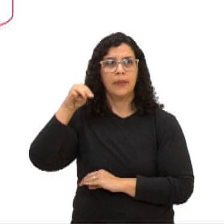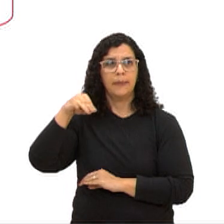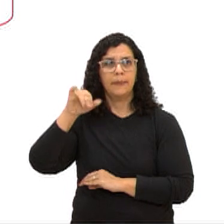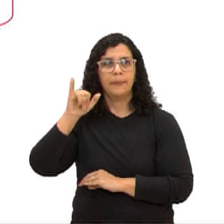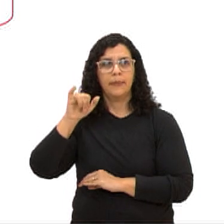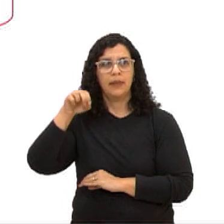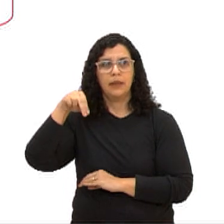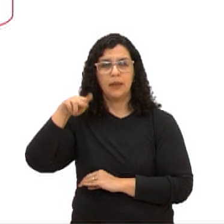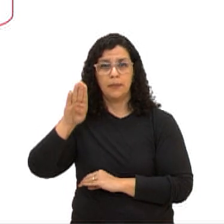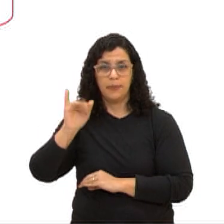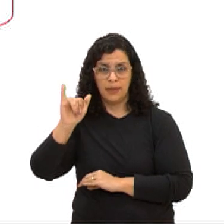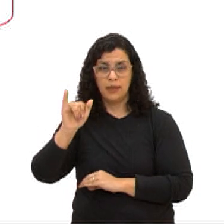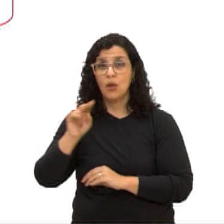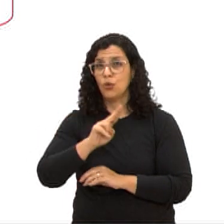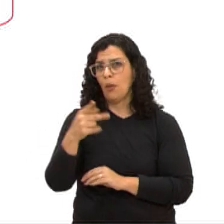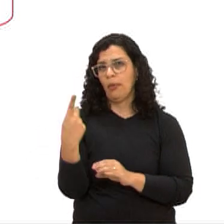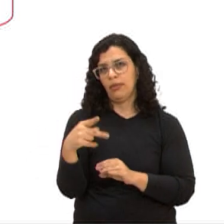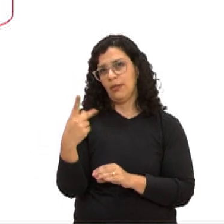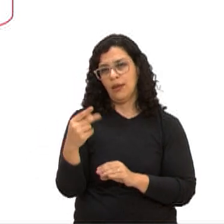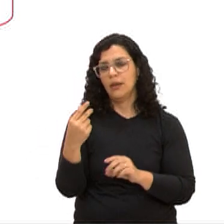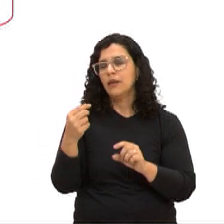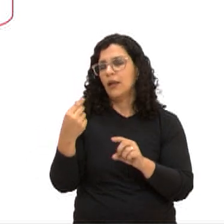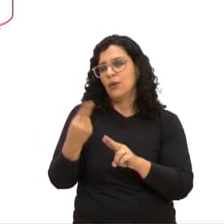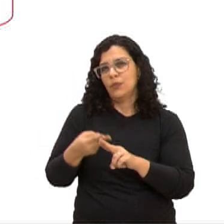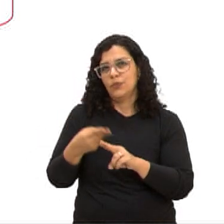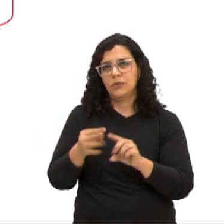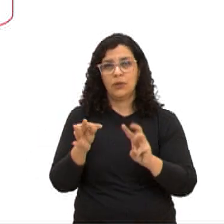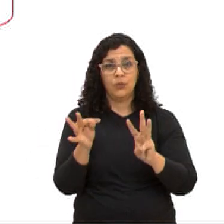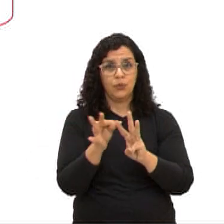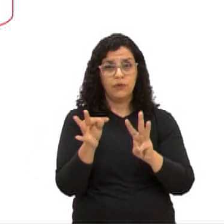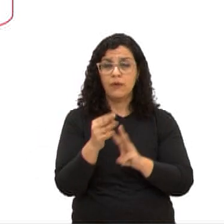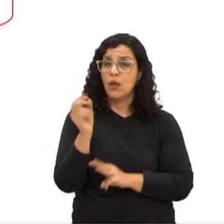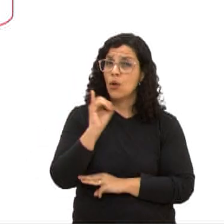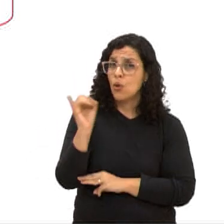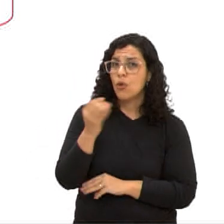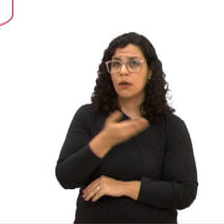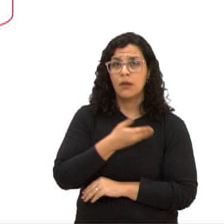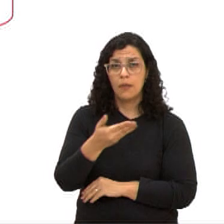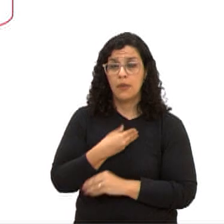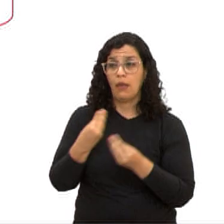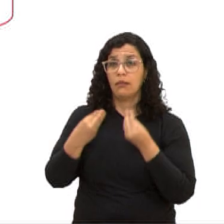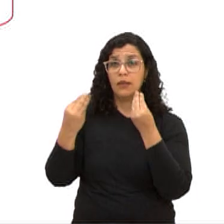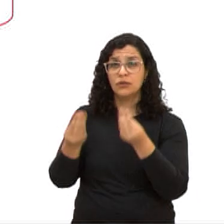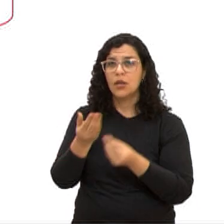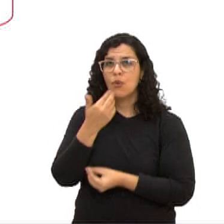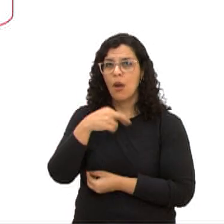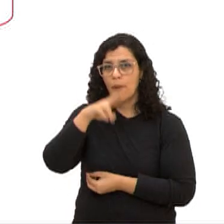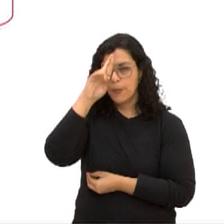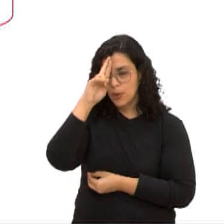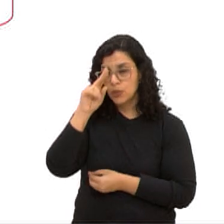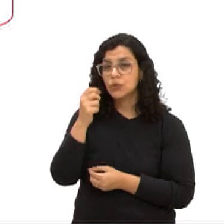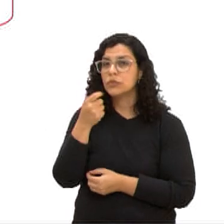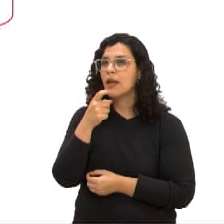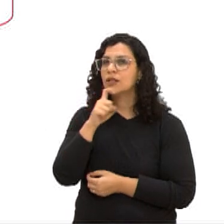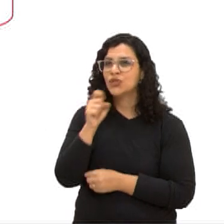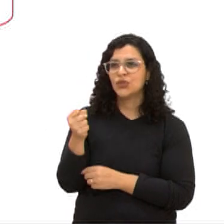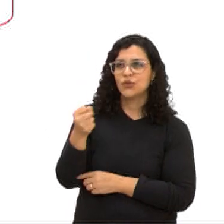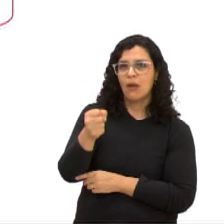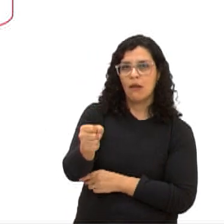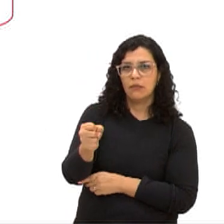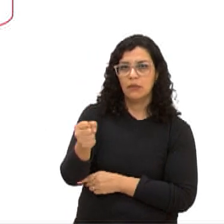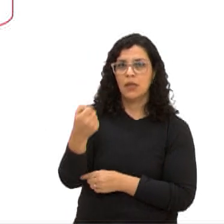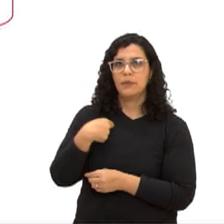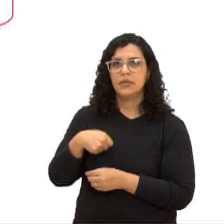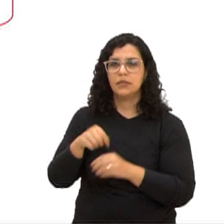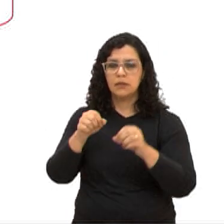user utilizado, né, por ela no Twitter. Oi, amiga, deixei o almoço na geladeira. Só você colocar ele